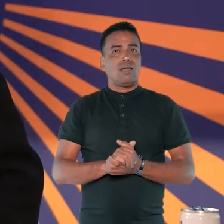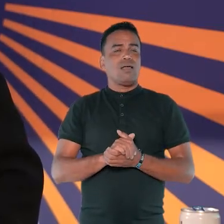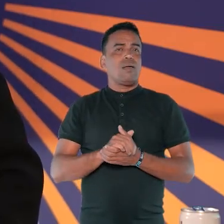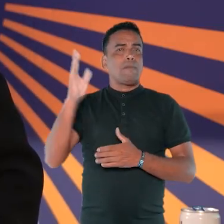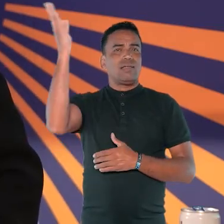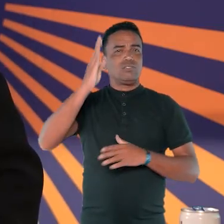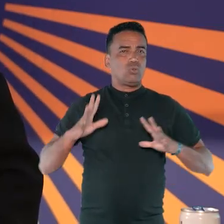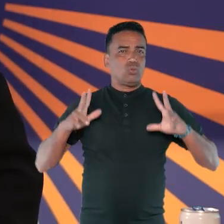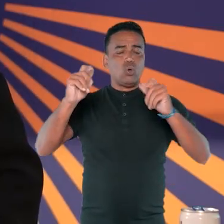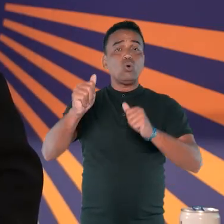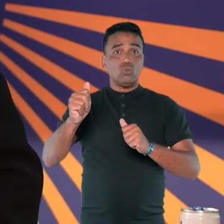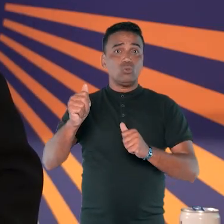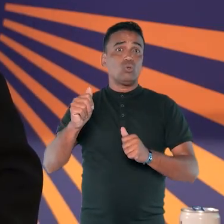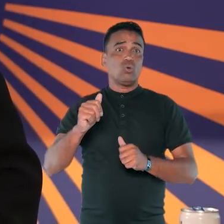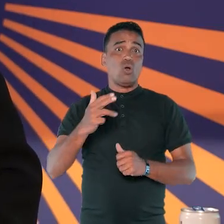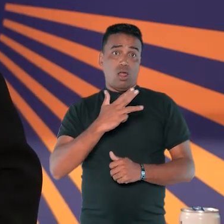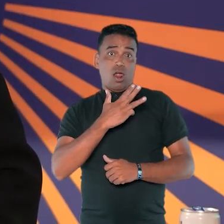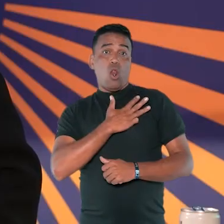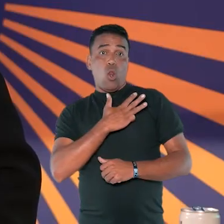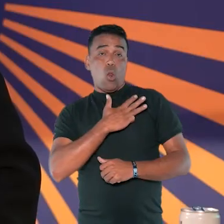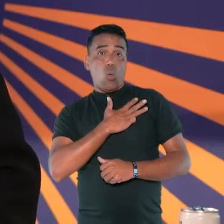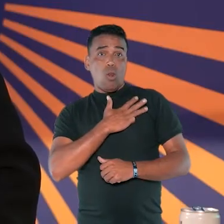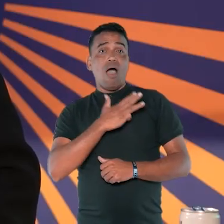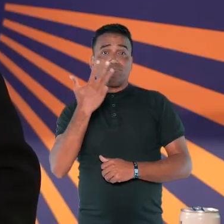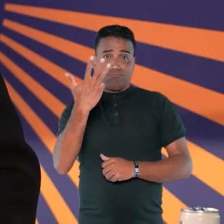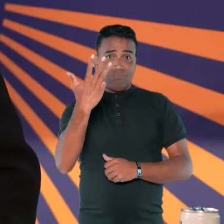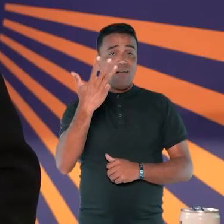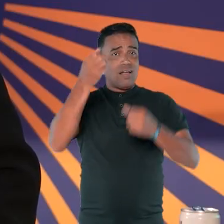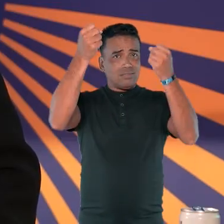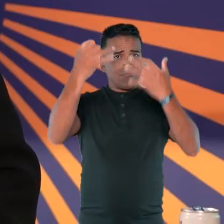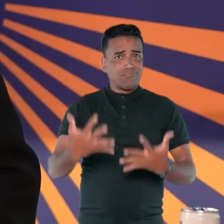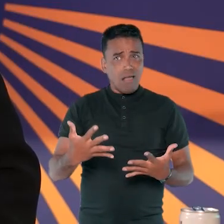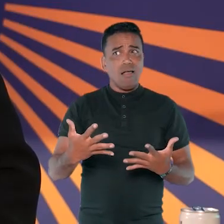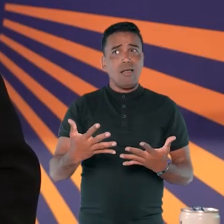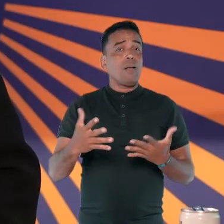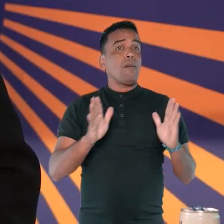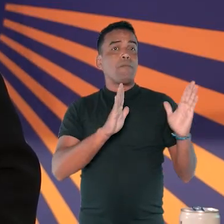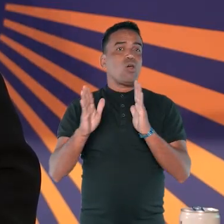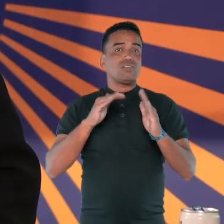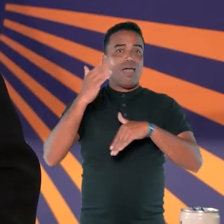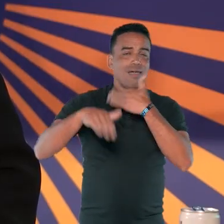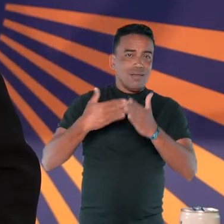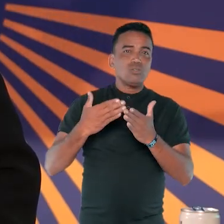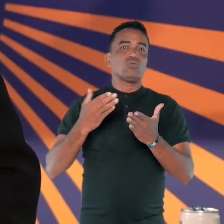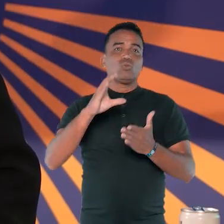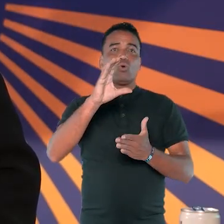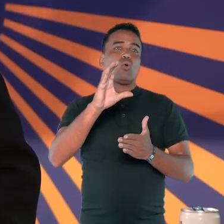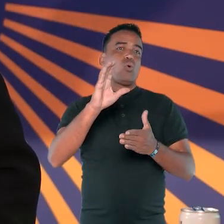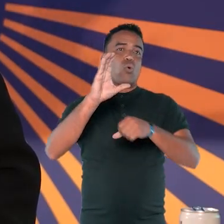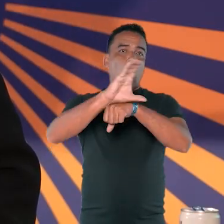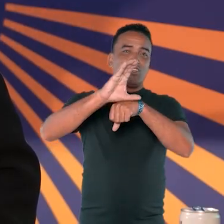de contar isso muito melhor do que todo mundo, em pleno processo constituinte. E o